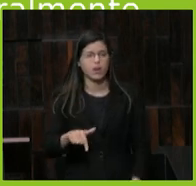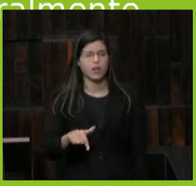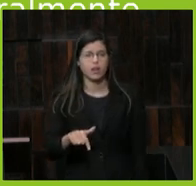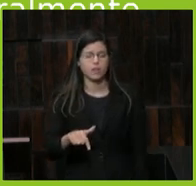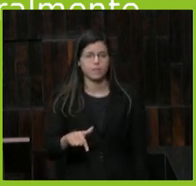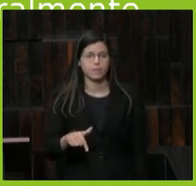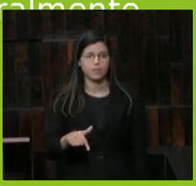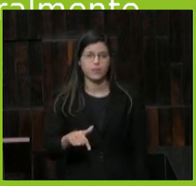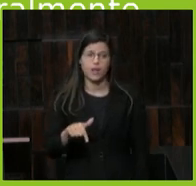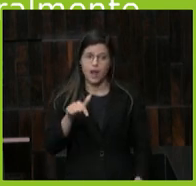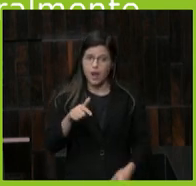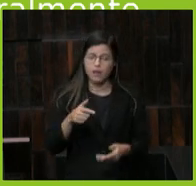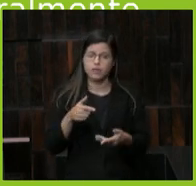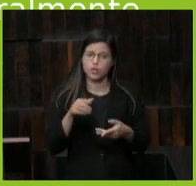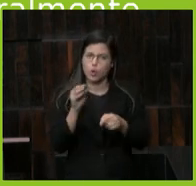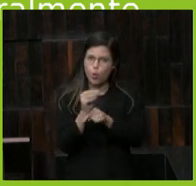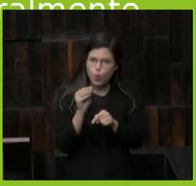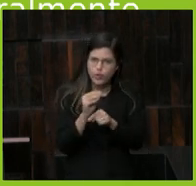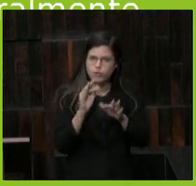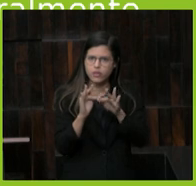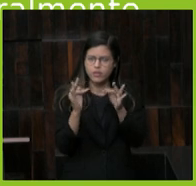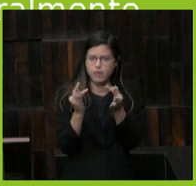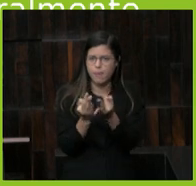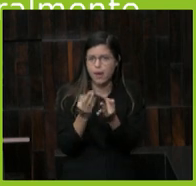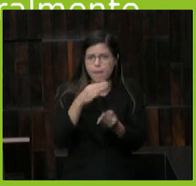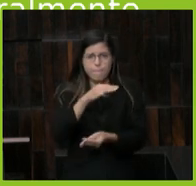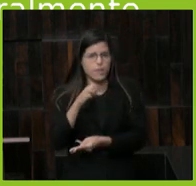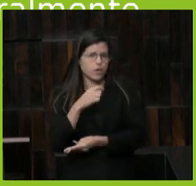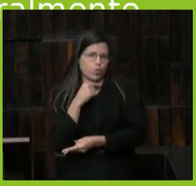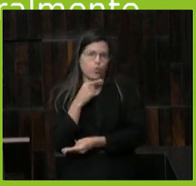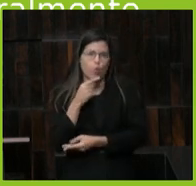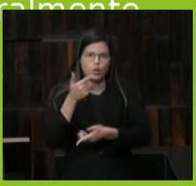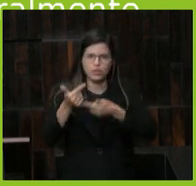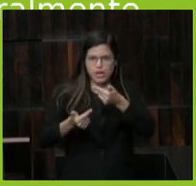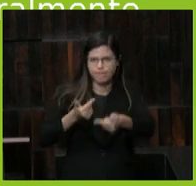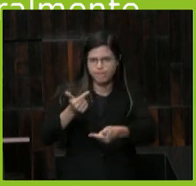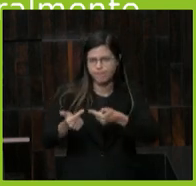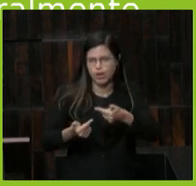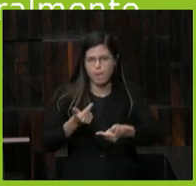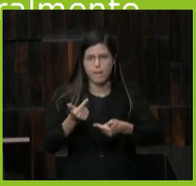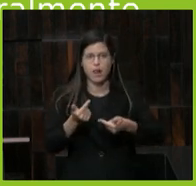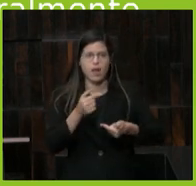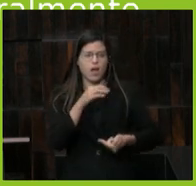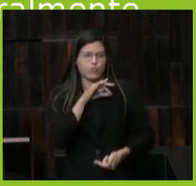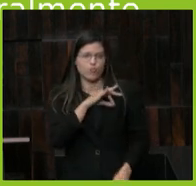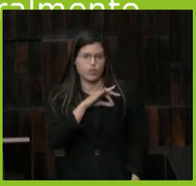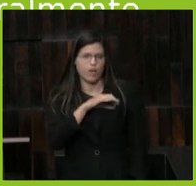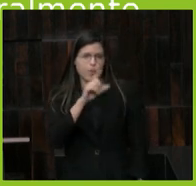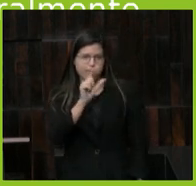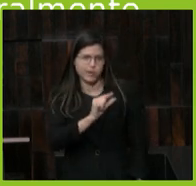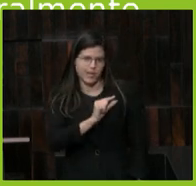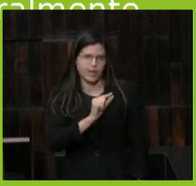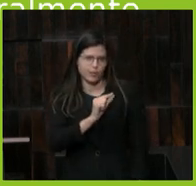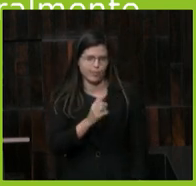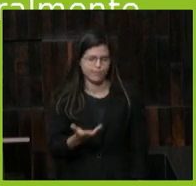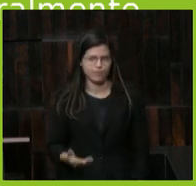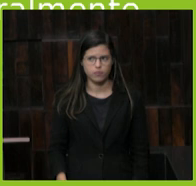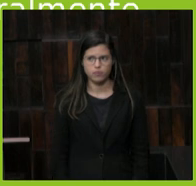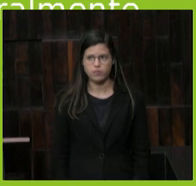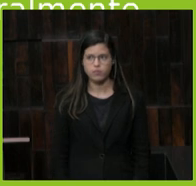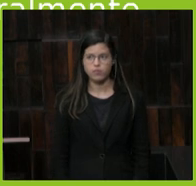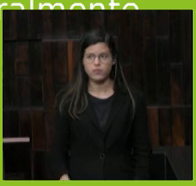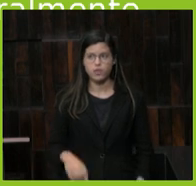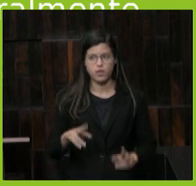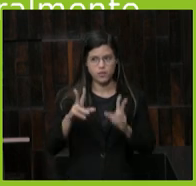que comandam essas famílias, muitas vezes mães que não conseguem trabalhar e ganham um salário mínimo. Então, acho que essa questão do